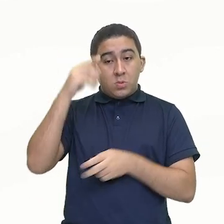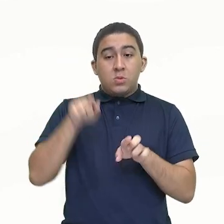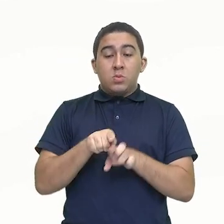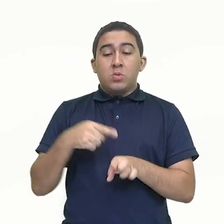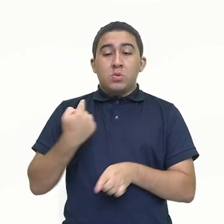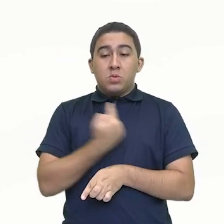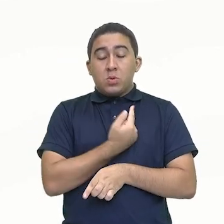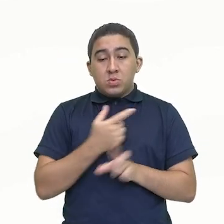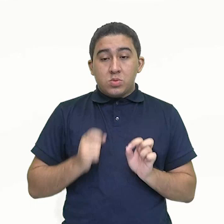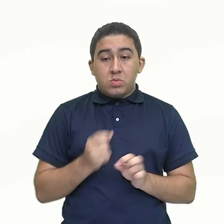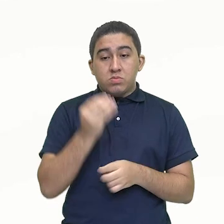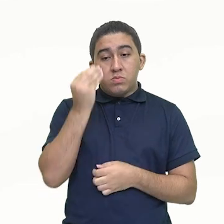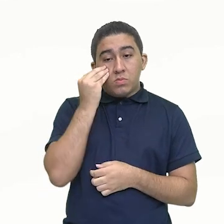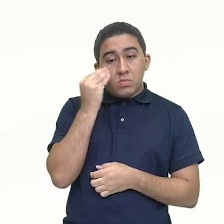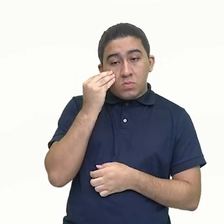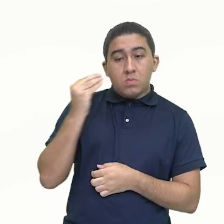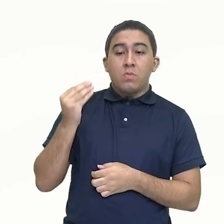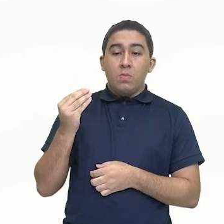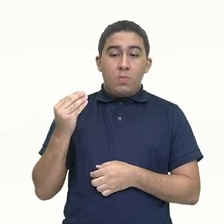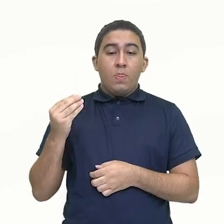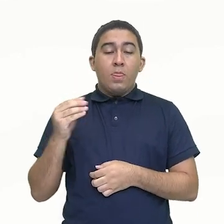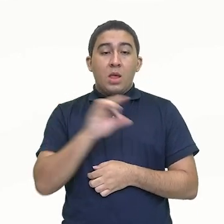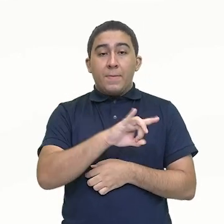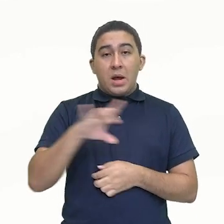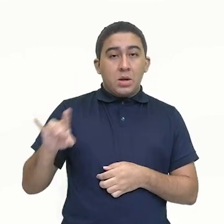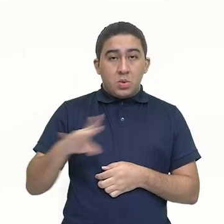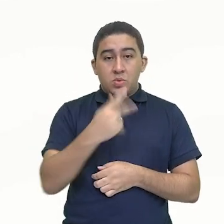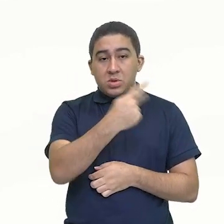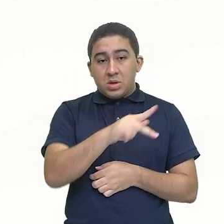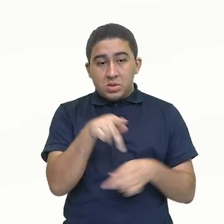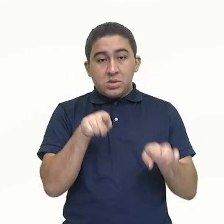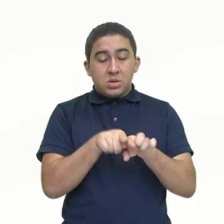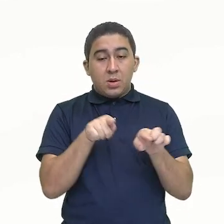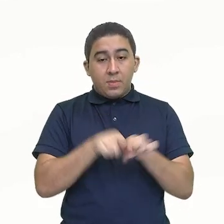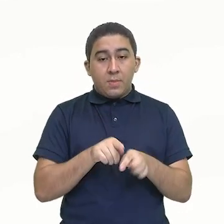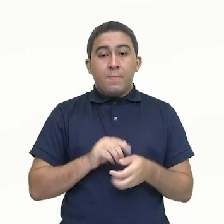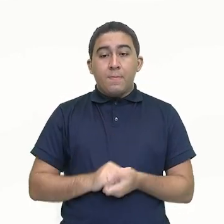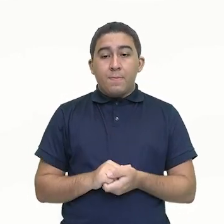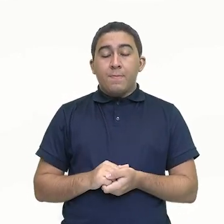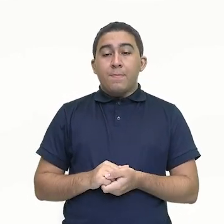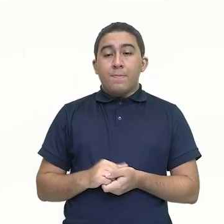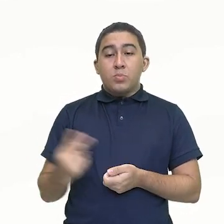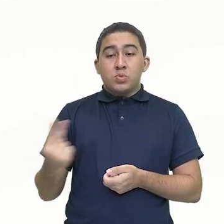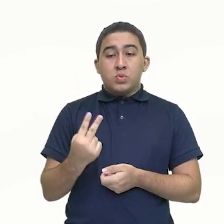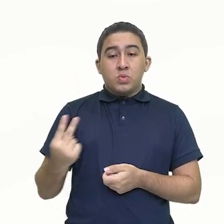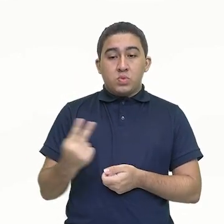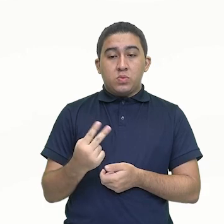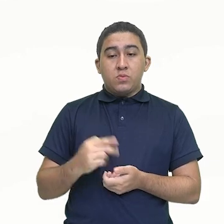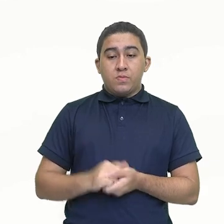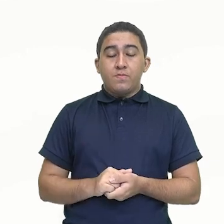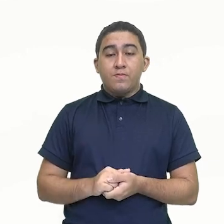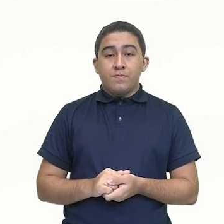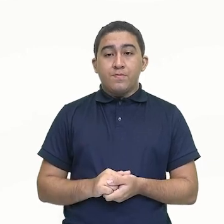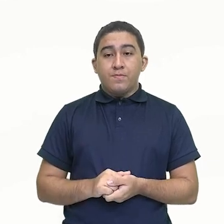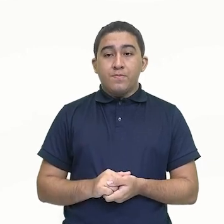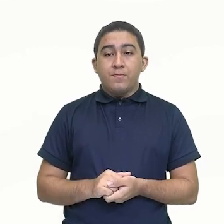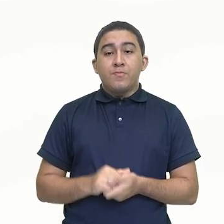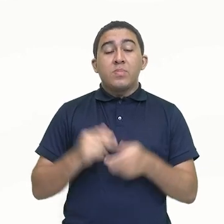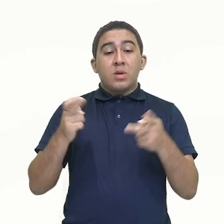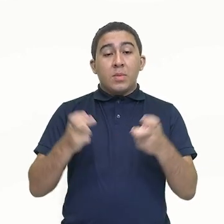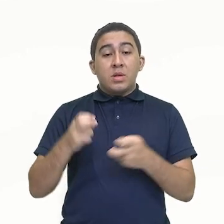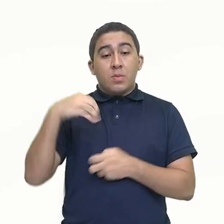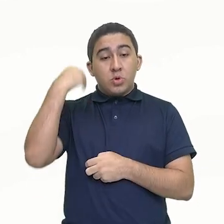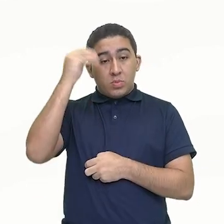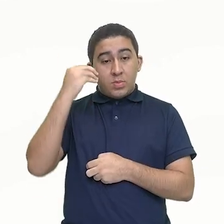nós vamos ver aí para cada um deles, para a Rede e para Pasteur. Vejam que no experimento de